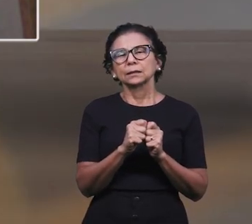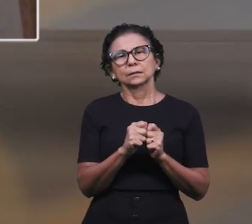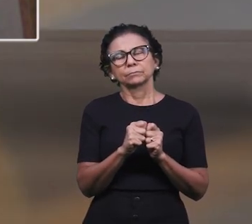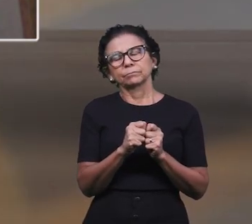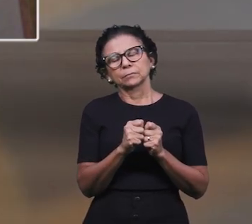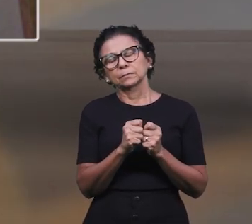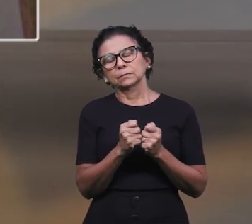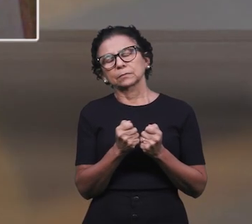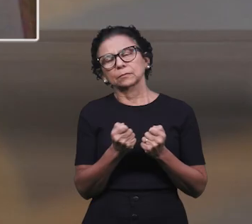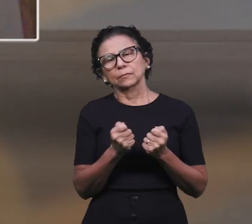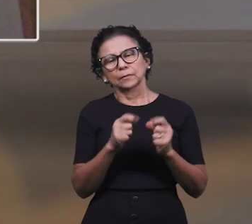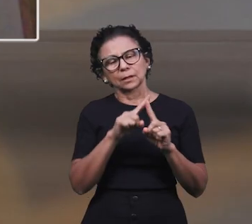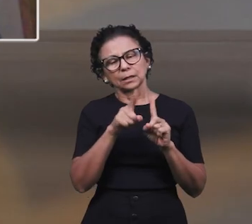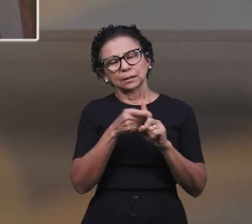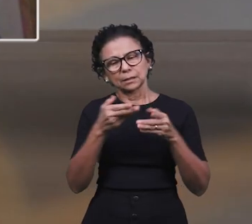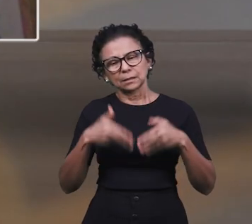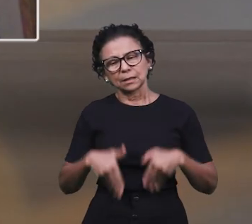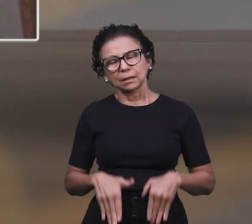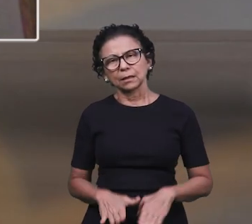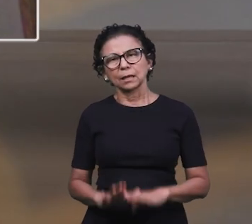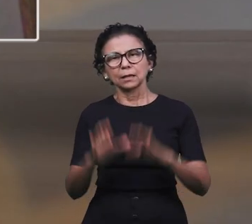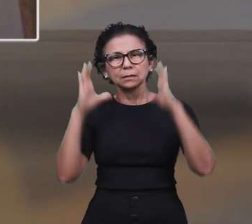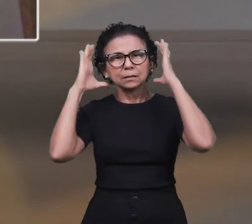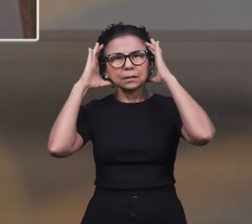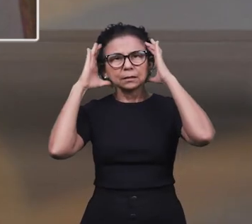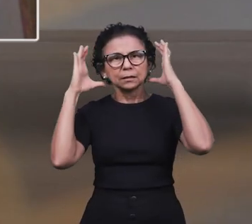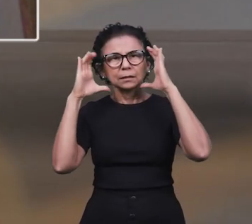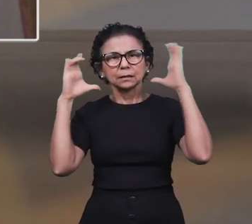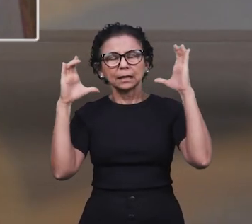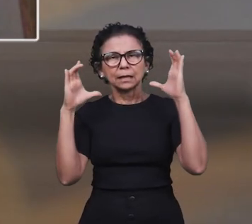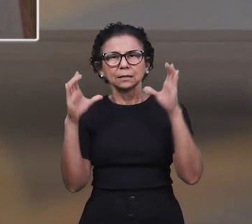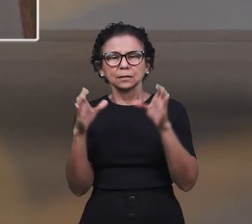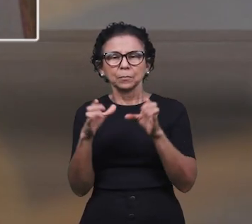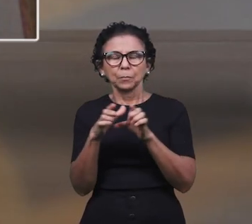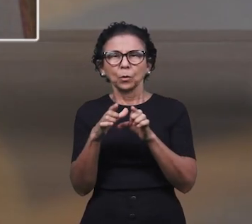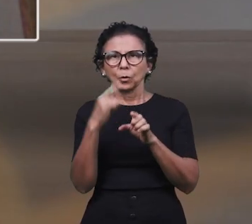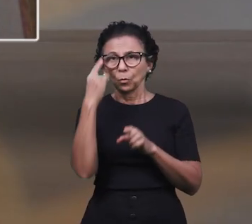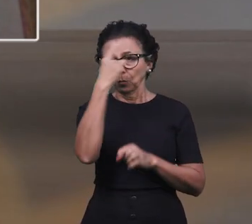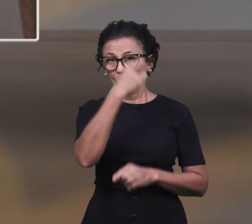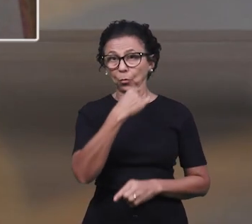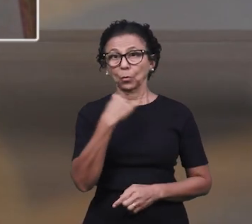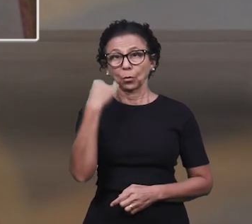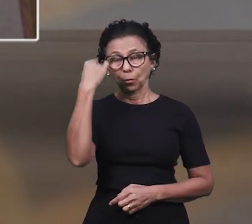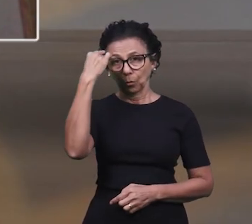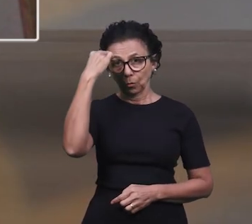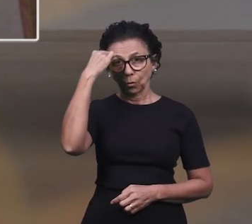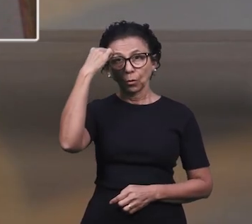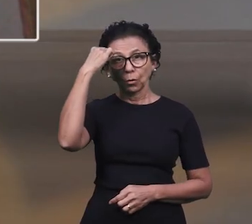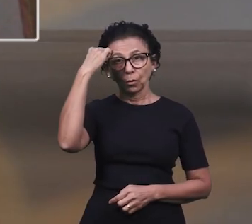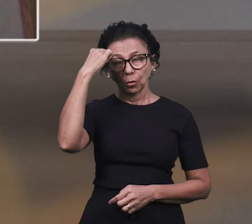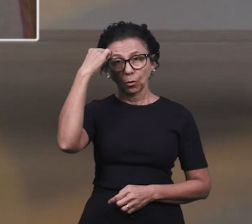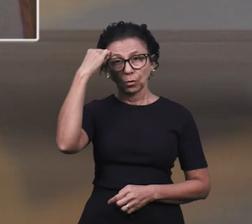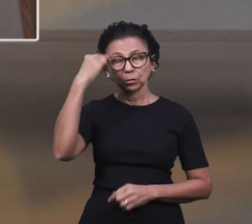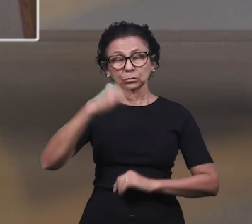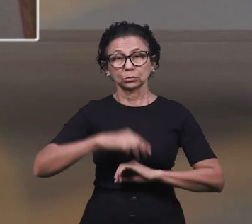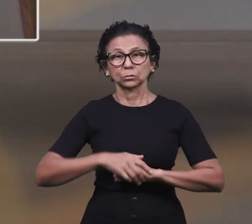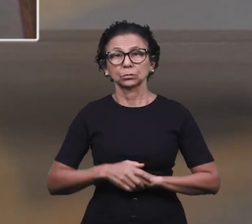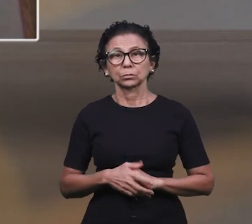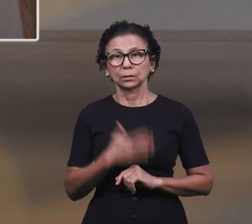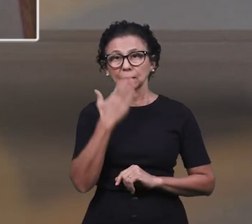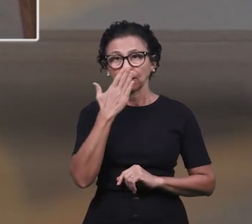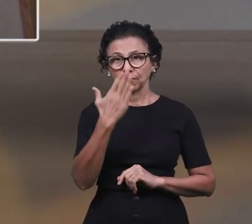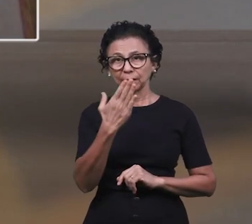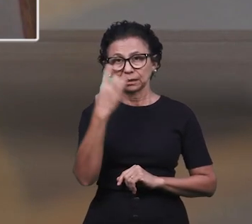que a criança nasce. Ela vai se desenvolver mais. A parte facial, que é o crânio